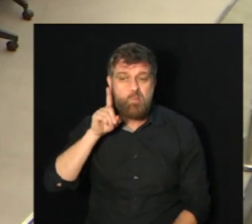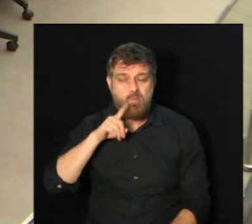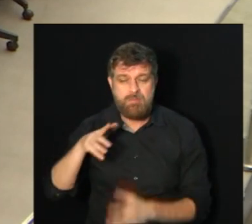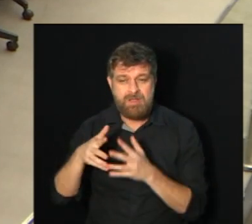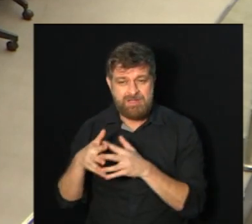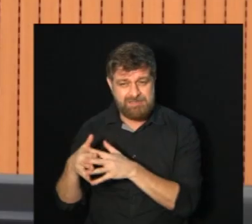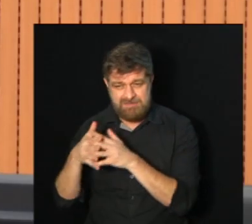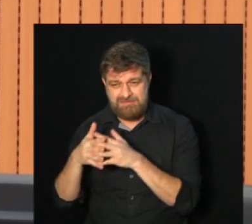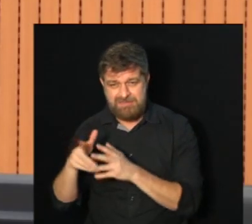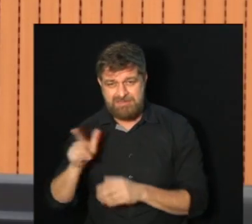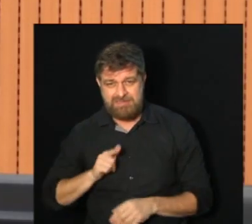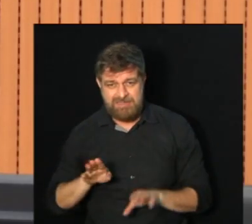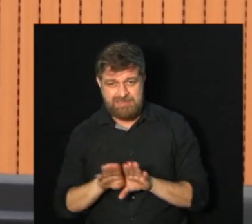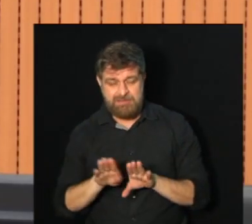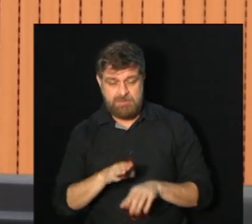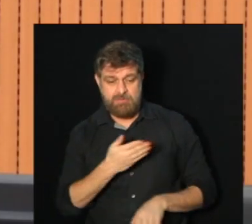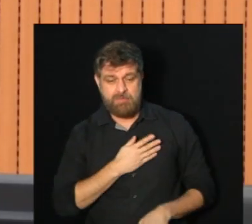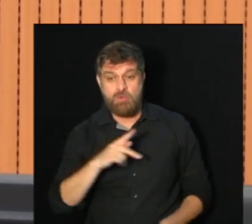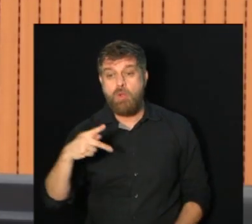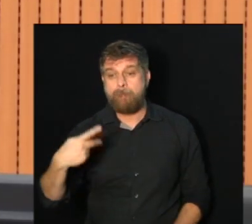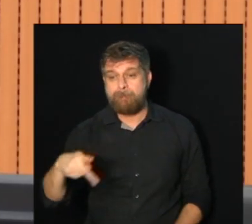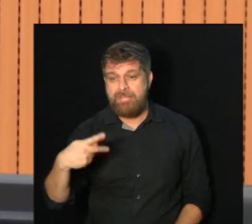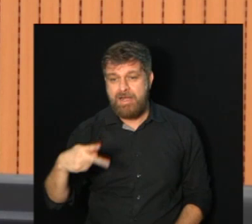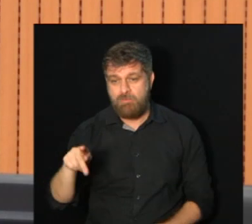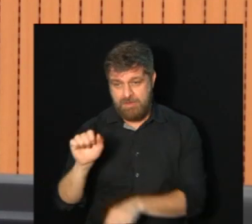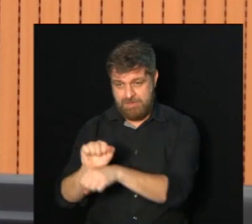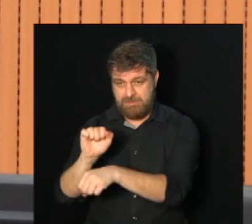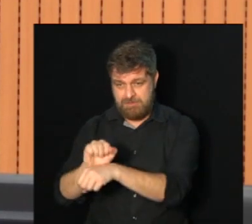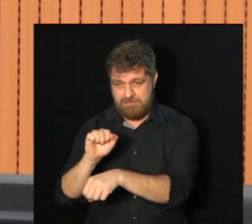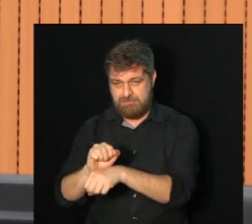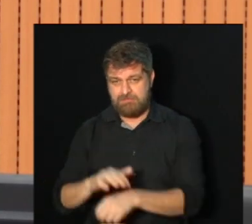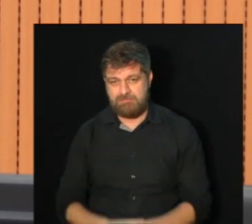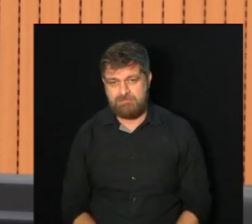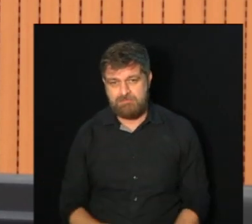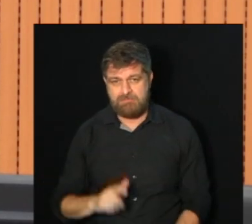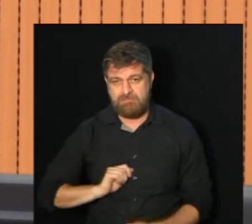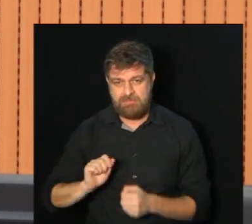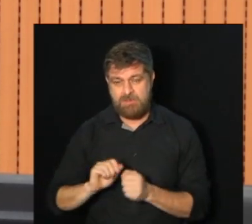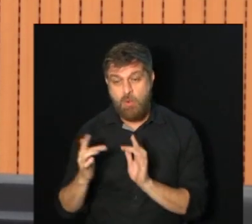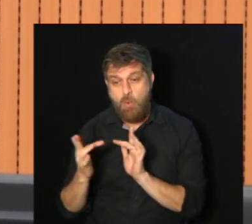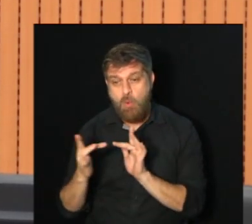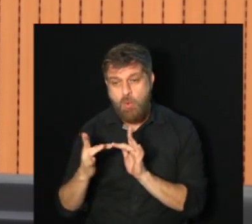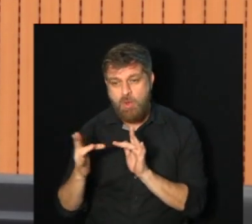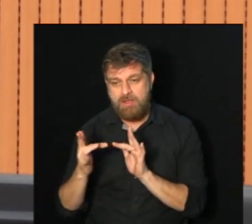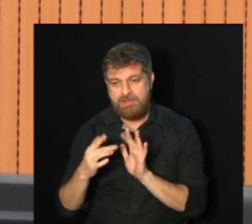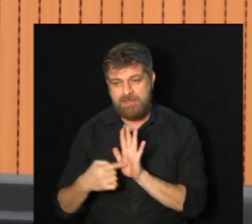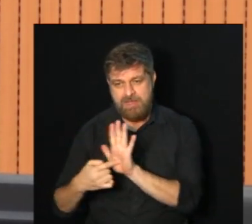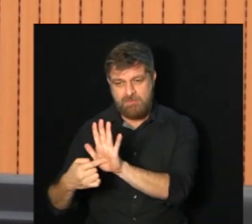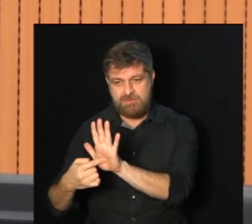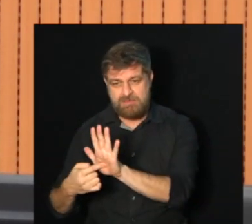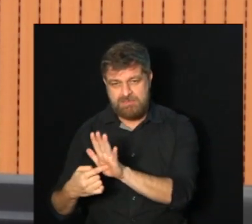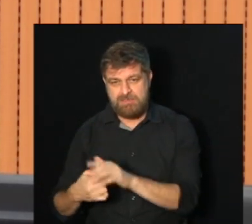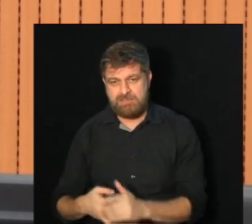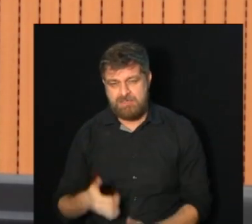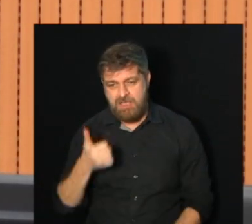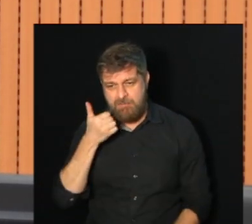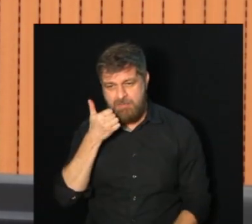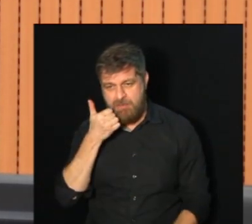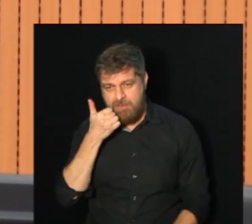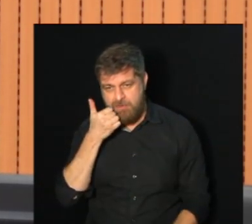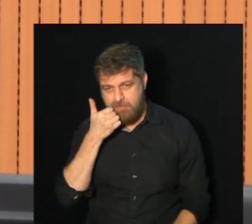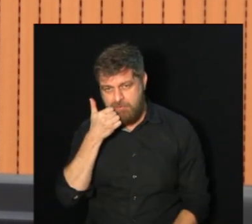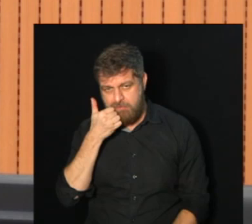um outro do Paraguai também, que está nos esperando. E eu vou fazer um contato com ele para mostrar a flexibilidade do